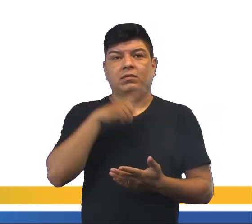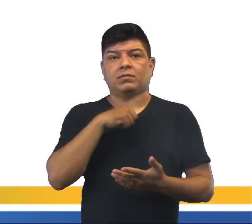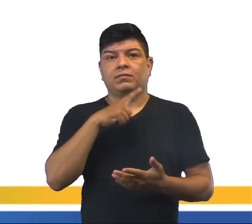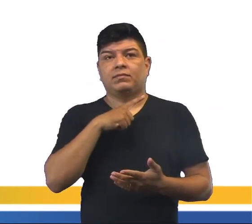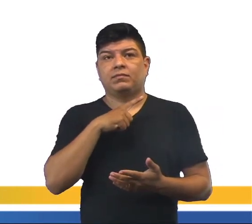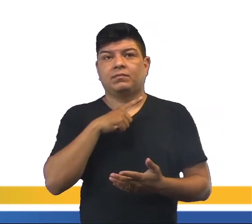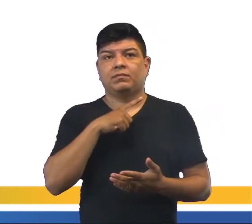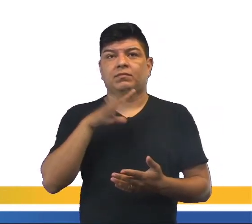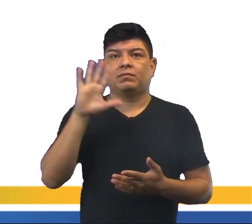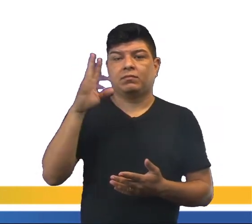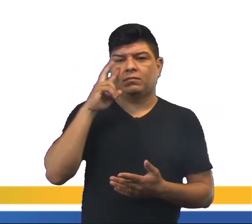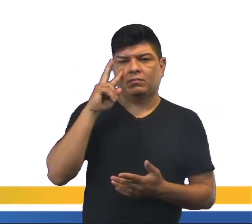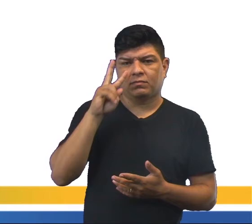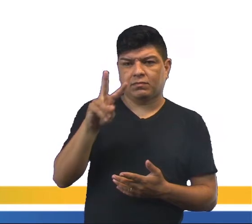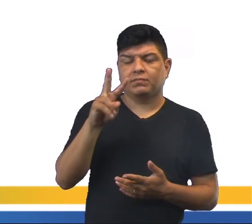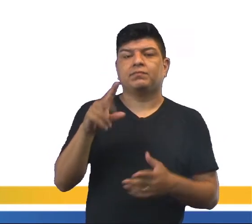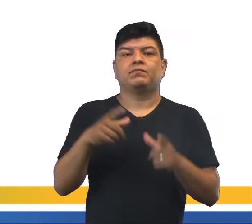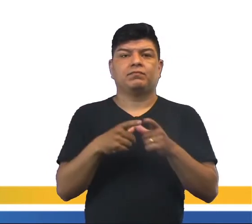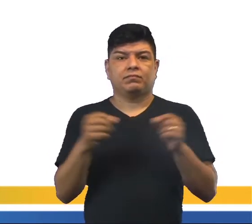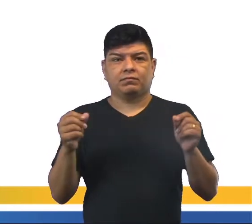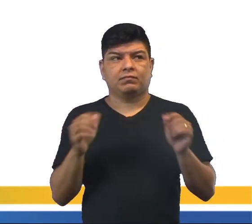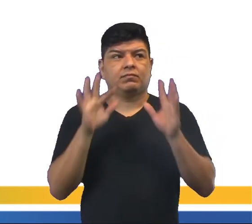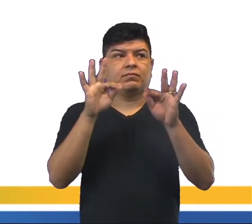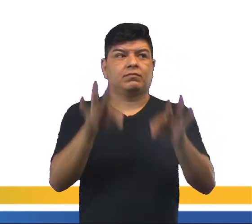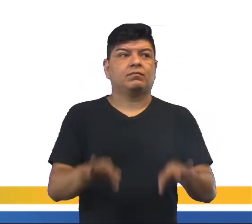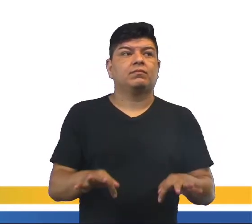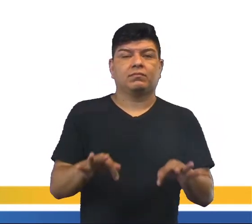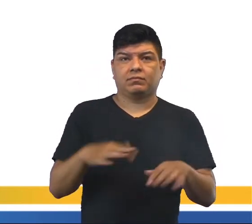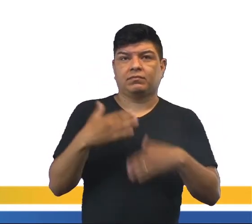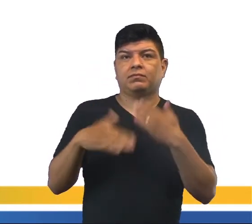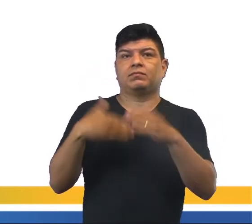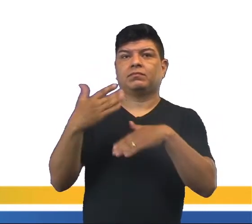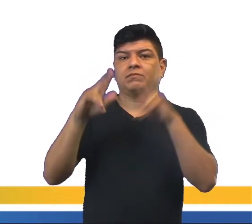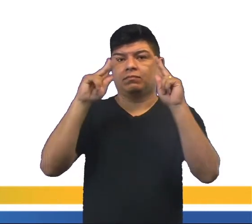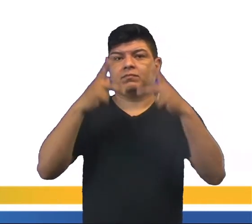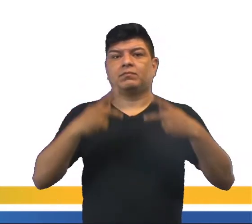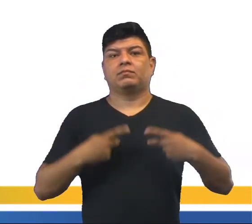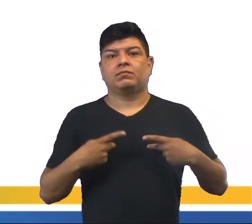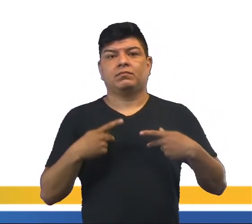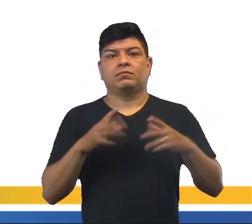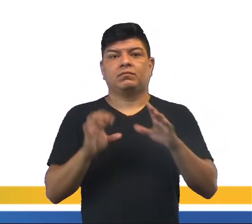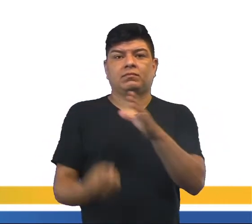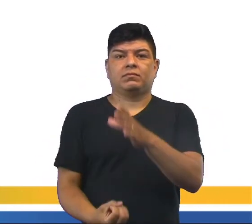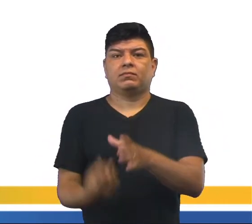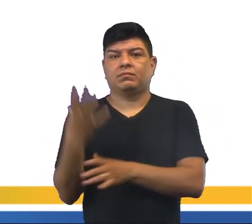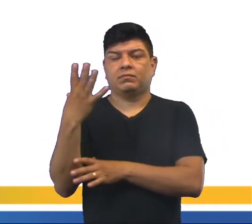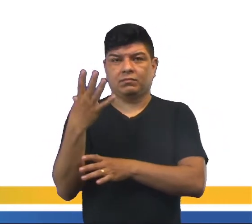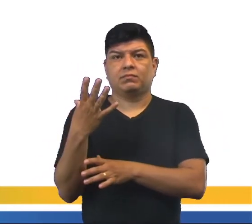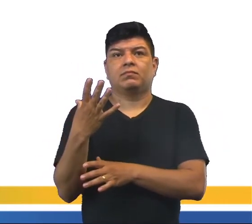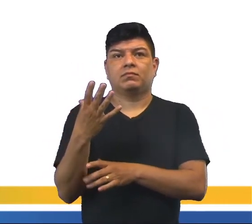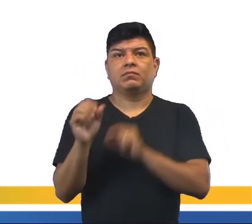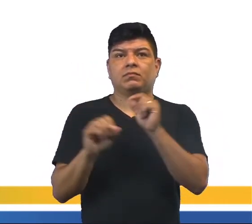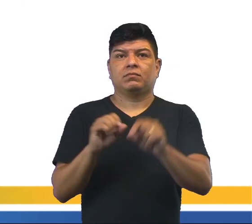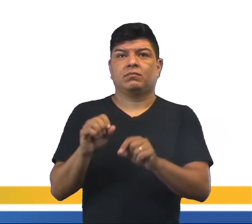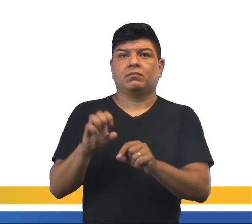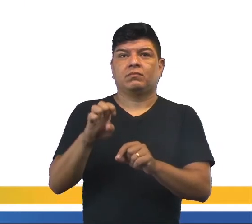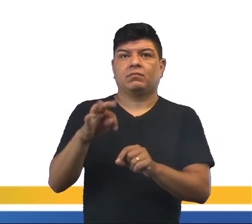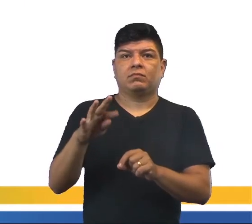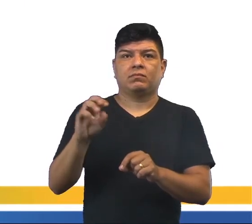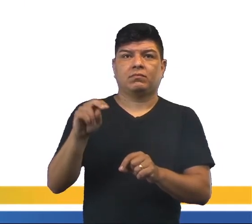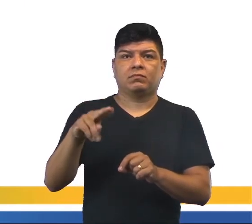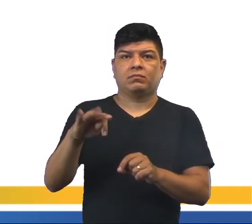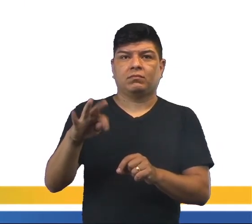o Ocidente vê a si mesmo como finalidade do desenvolvimento humano, e isso gera um etnocentrismo, ou seja,